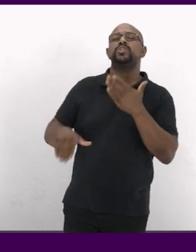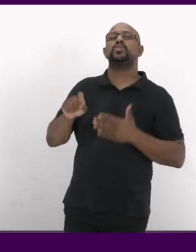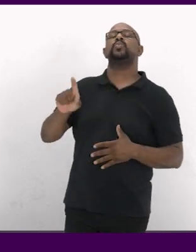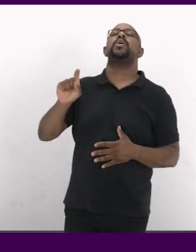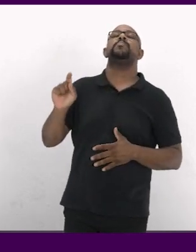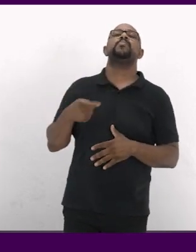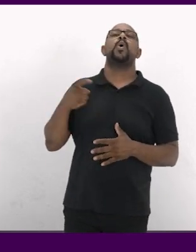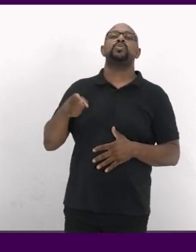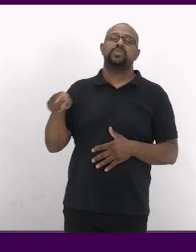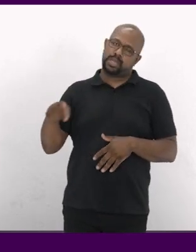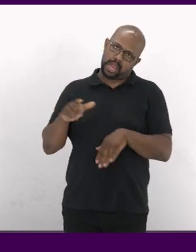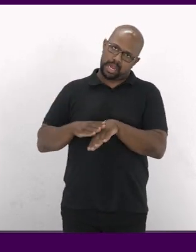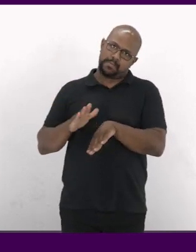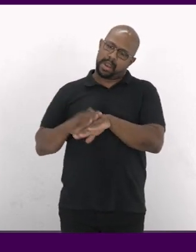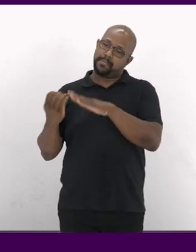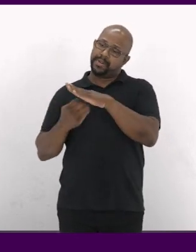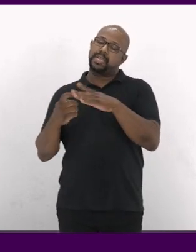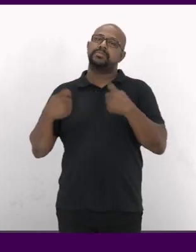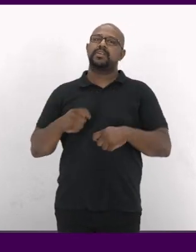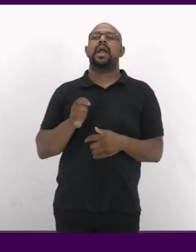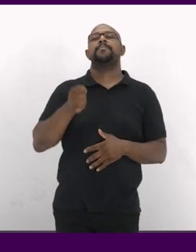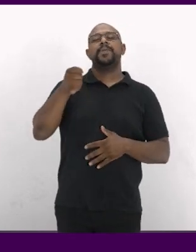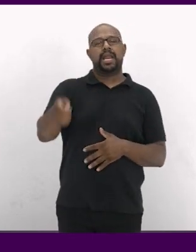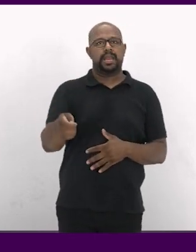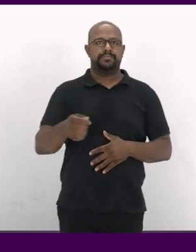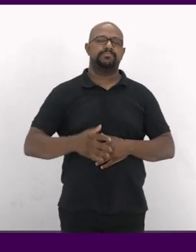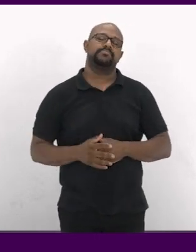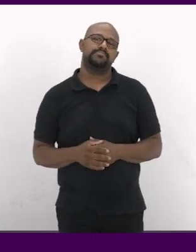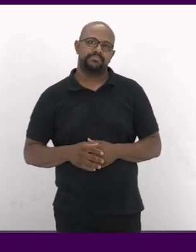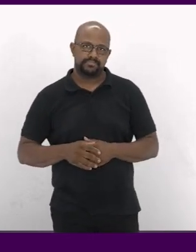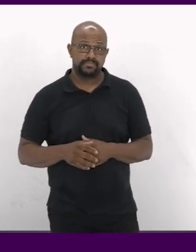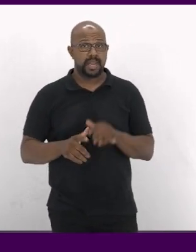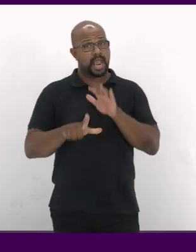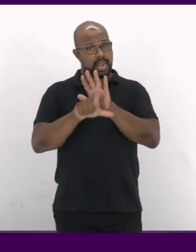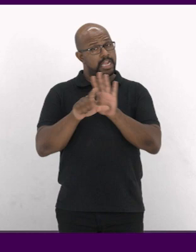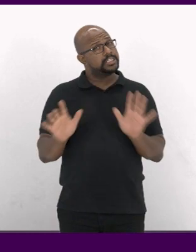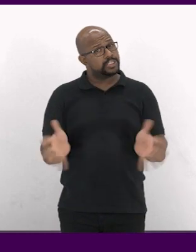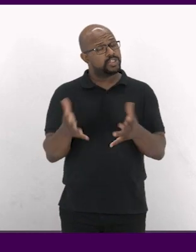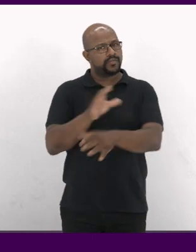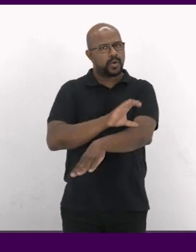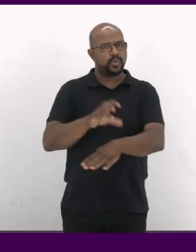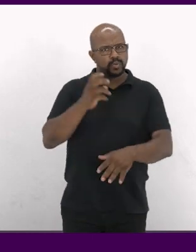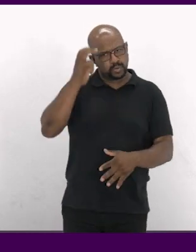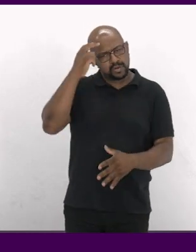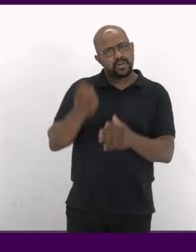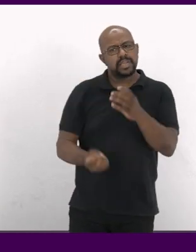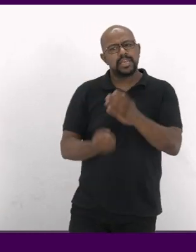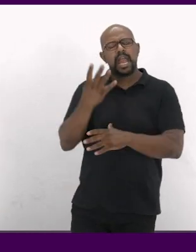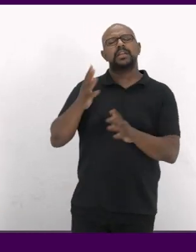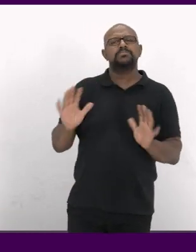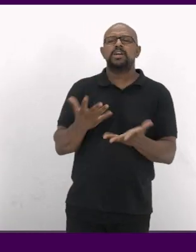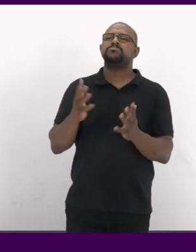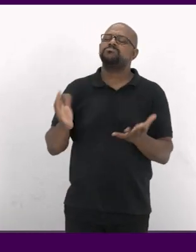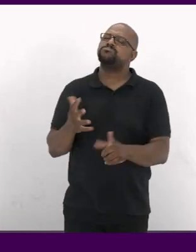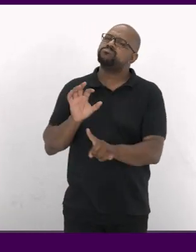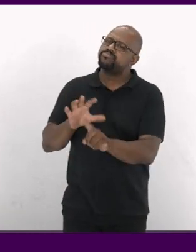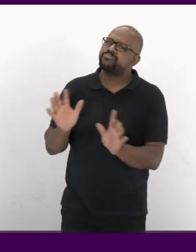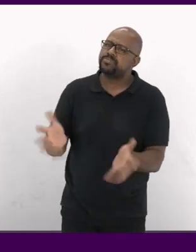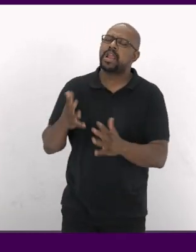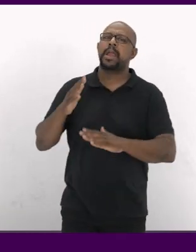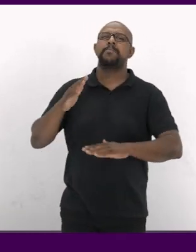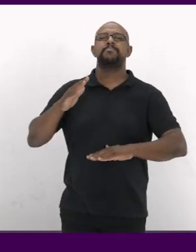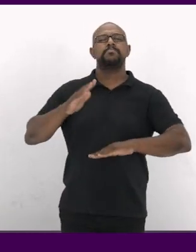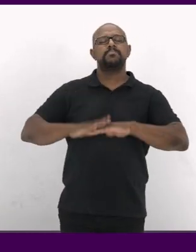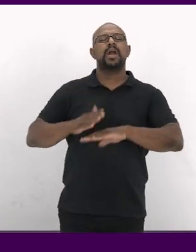abatido do imposto que ele, o patrocinador, tem a pagar. As leis de incentivo à cultura foram criadas com o intuito de estimular